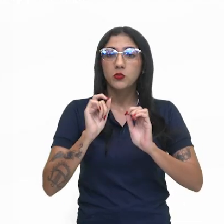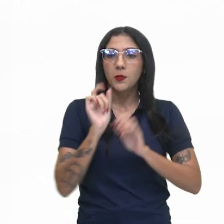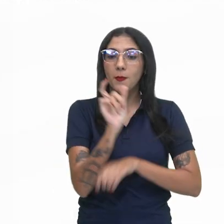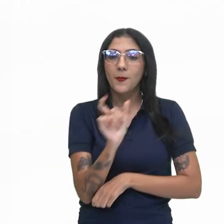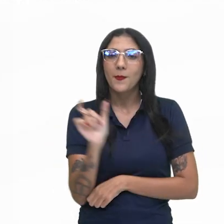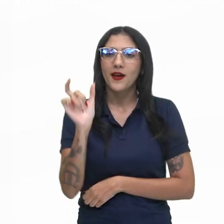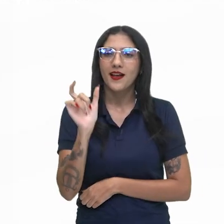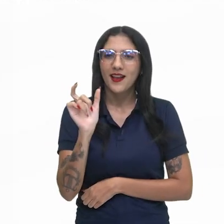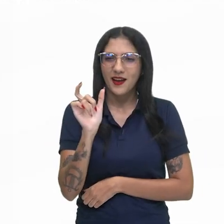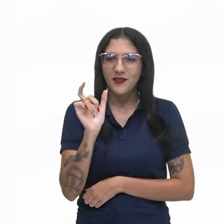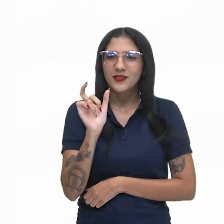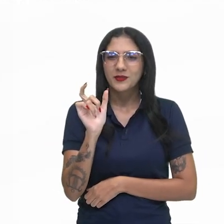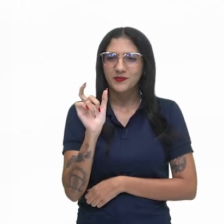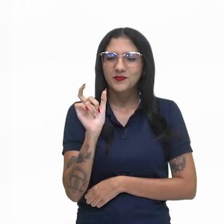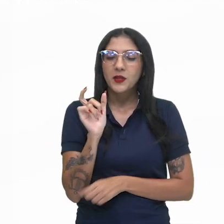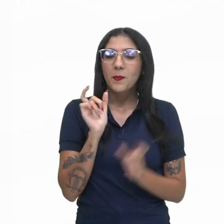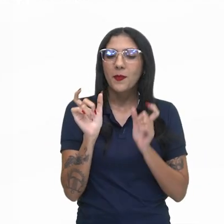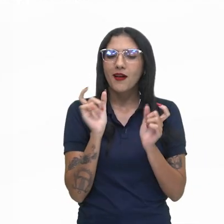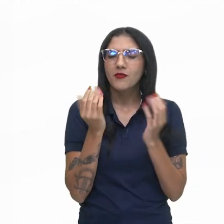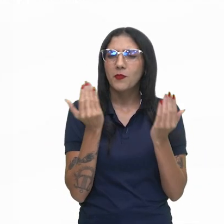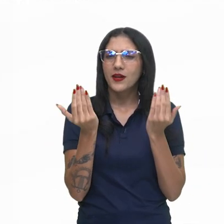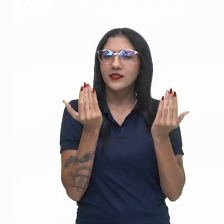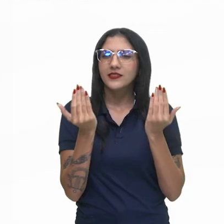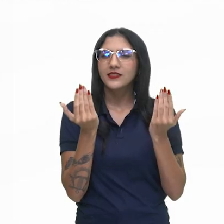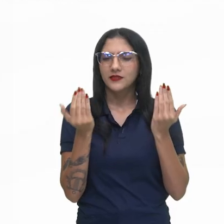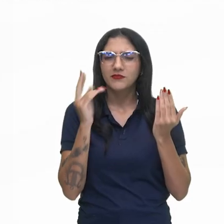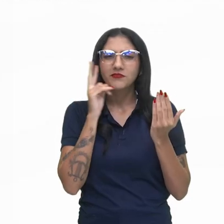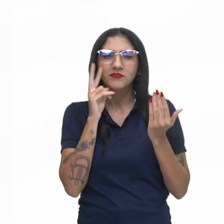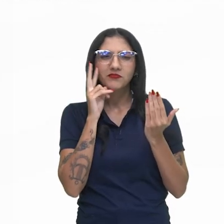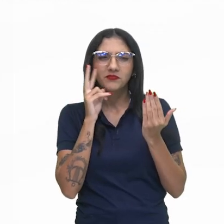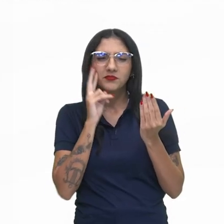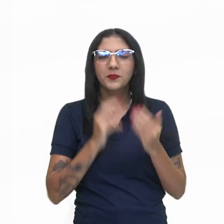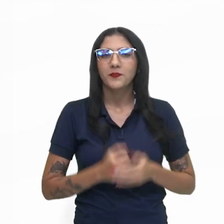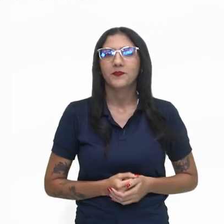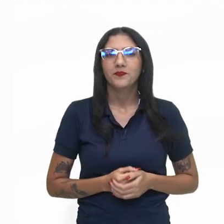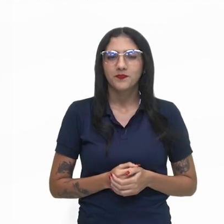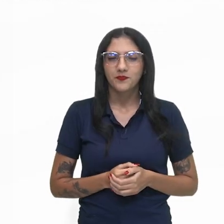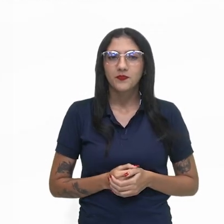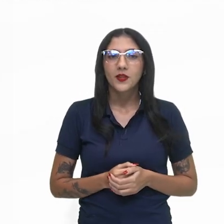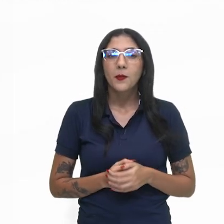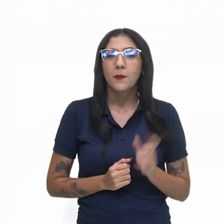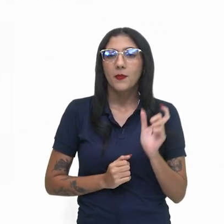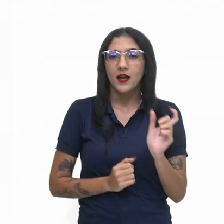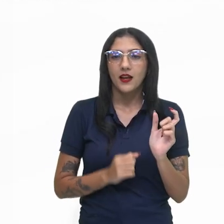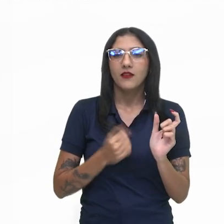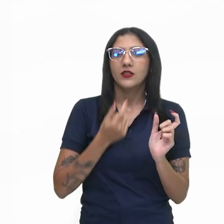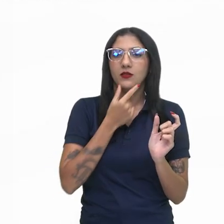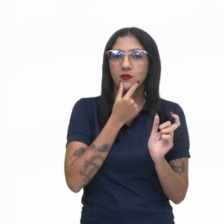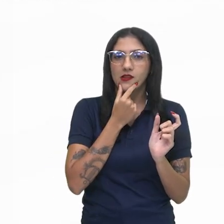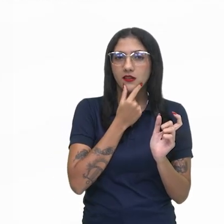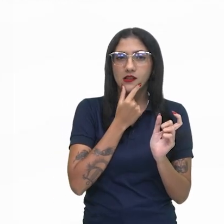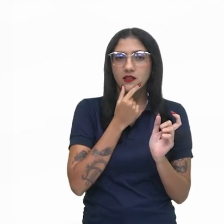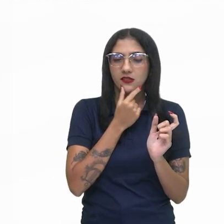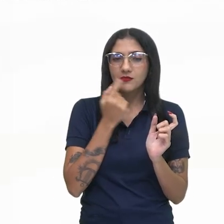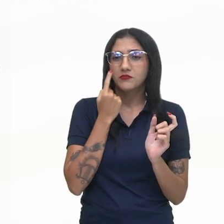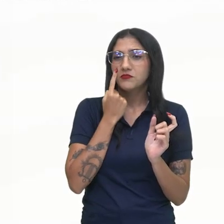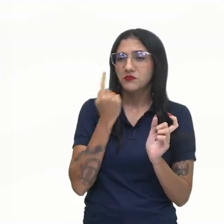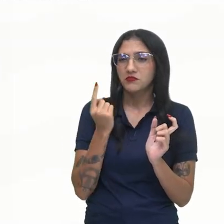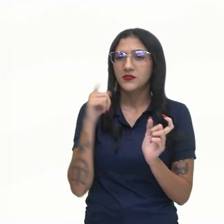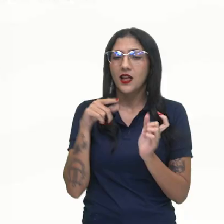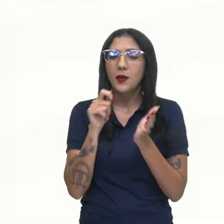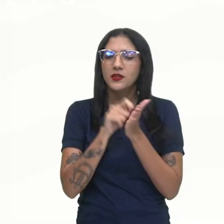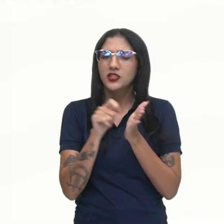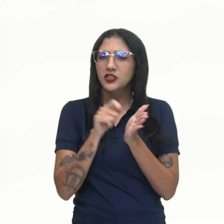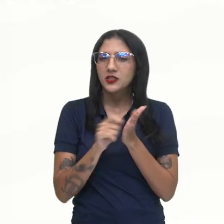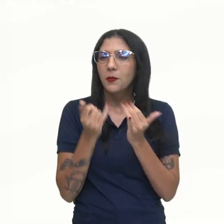palavra cognata. Lembra que são palavras cognatas? São aquelas palavras em língua inglesa, no caso aqui, que se parecem com a língua